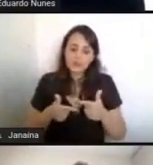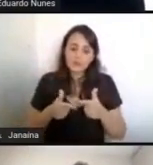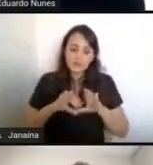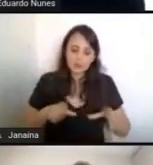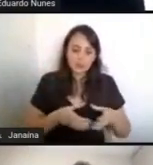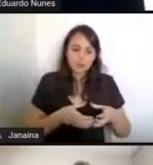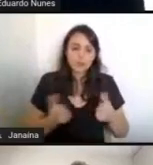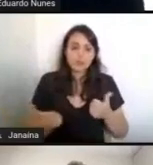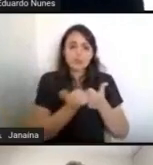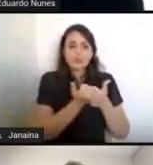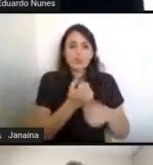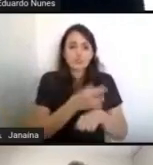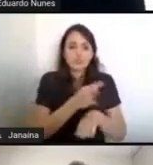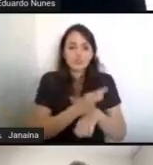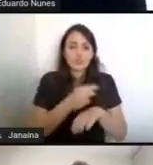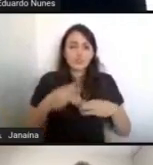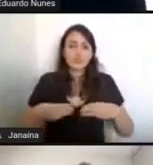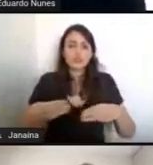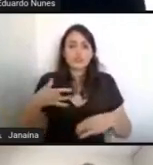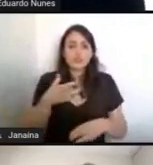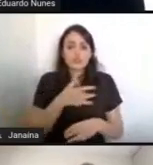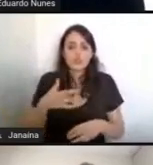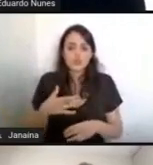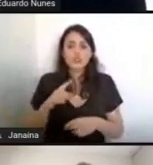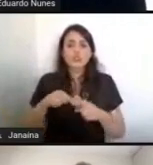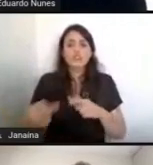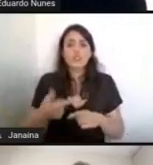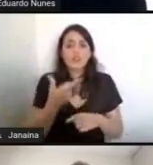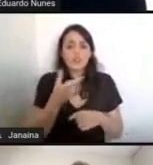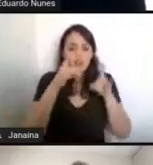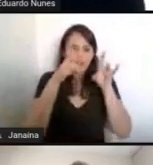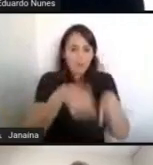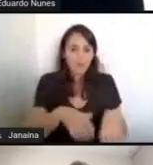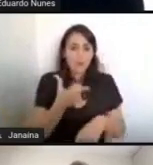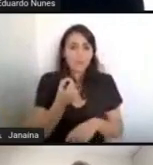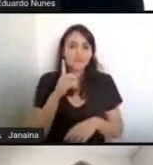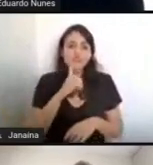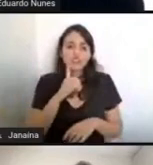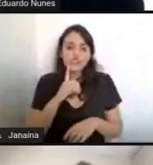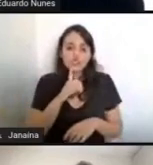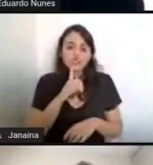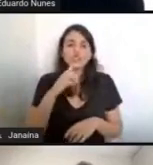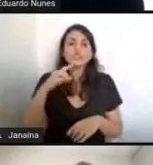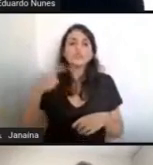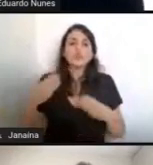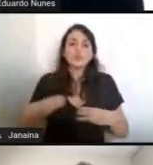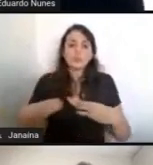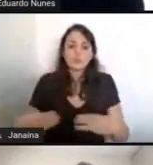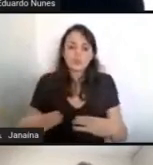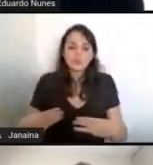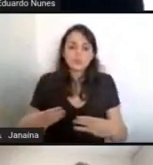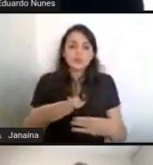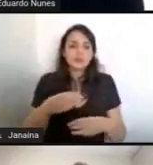grande no Ministério da Saúde. Ficamos aí 20 dias após a saída do ministro Taixe, sem ministro da Saúde, e